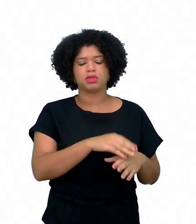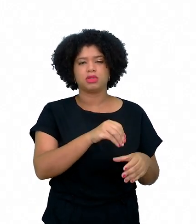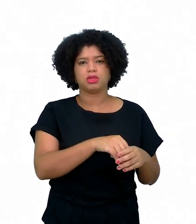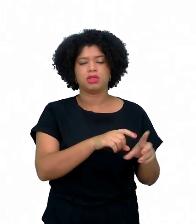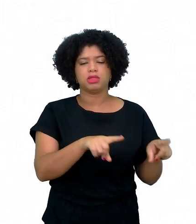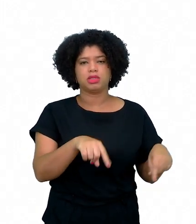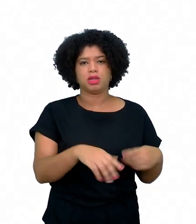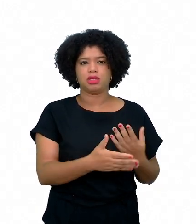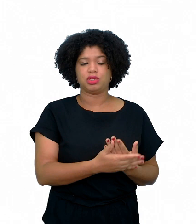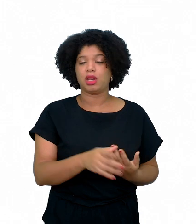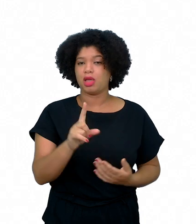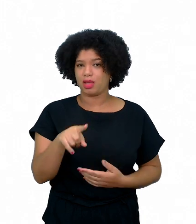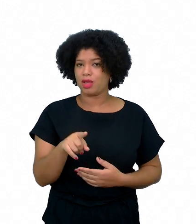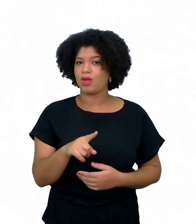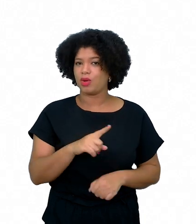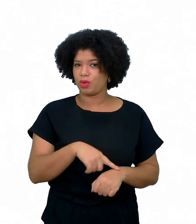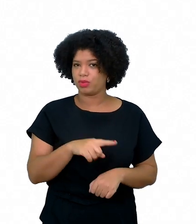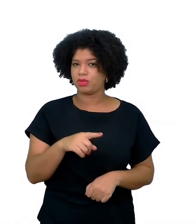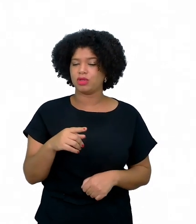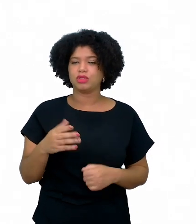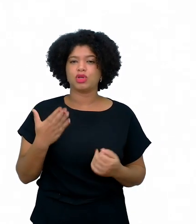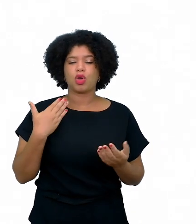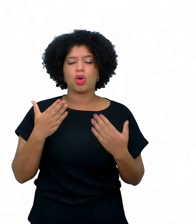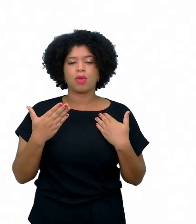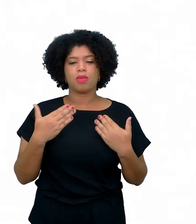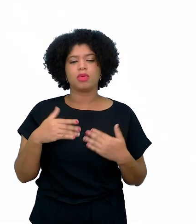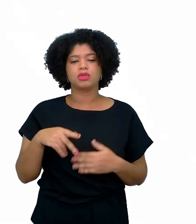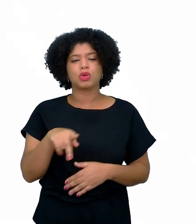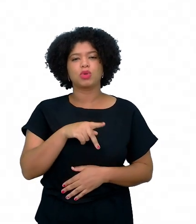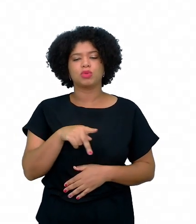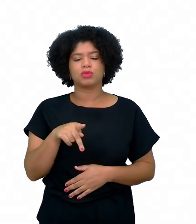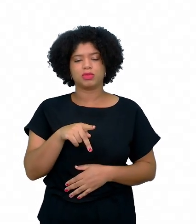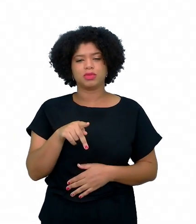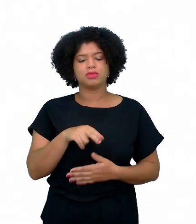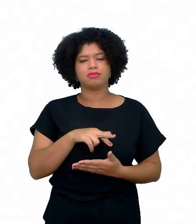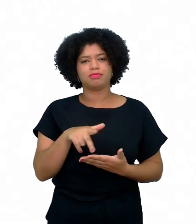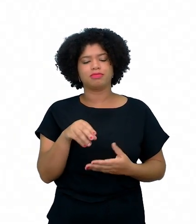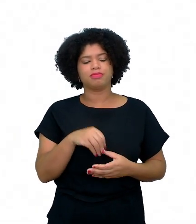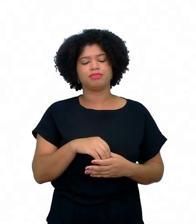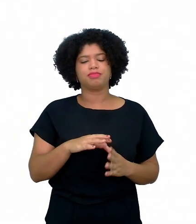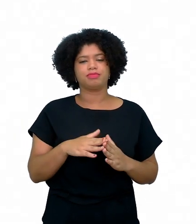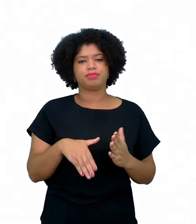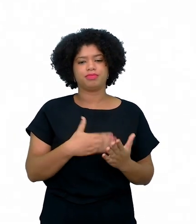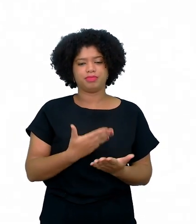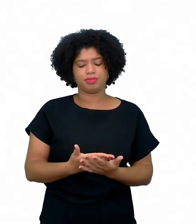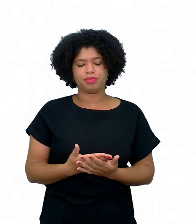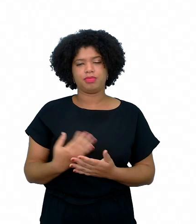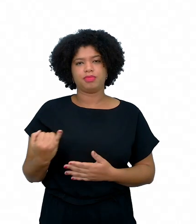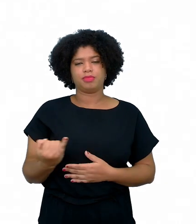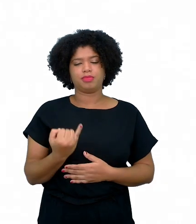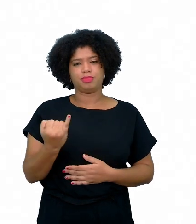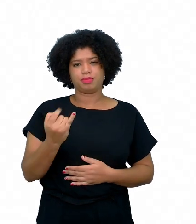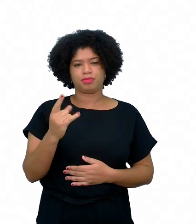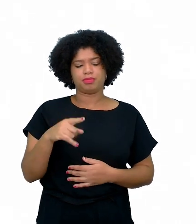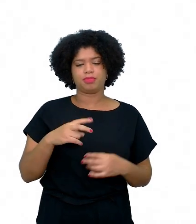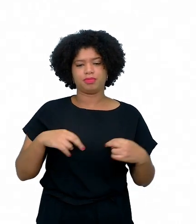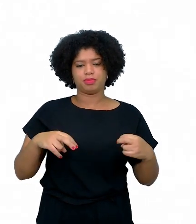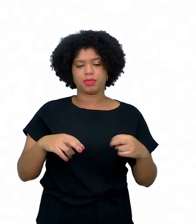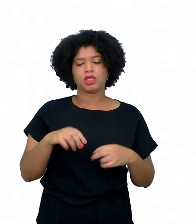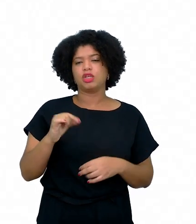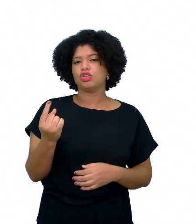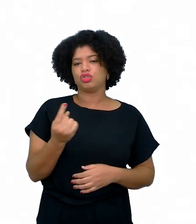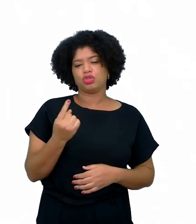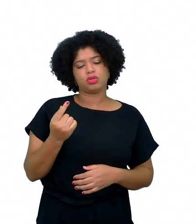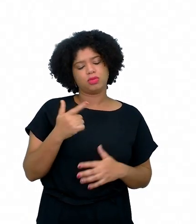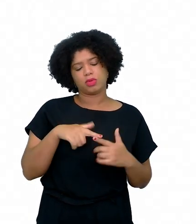TPC, agora é momento de sentar junto com os nossos pares, tá? Vamos se reunir com os nossos pares, se eu estiver sozinho